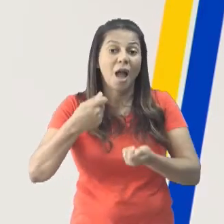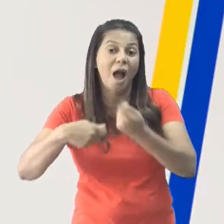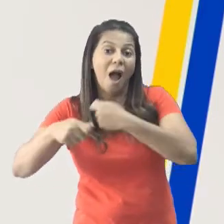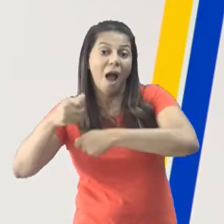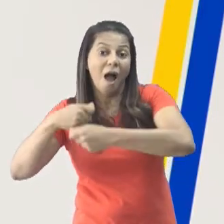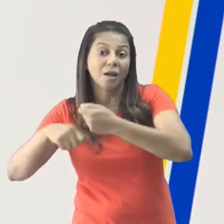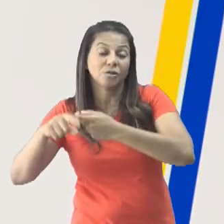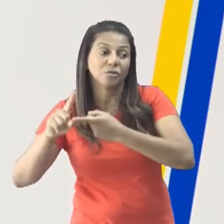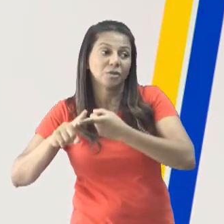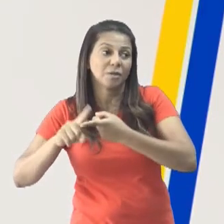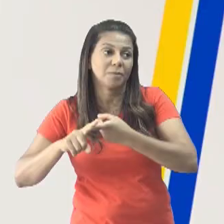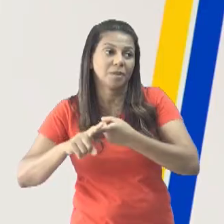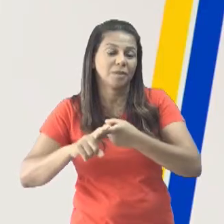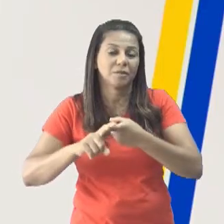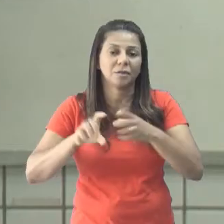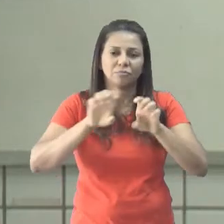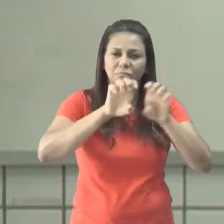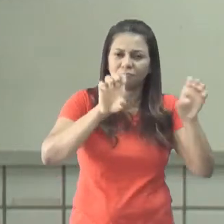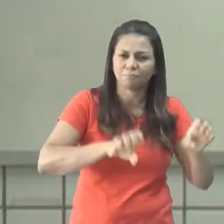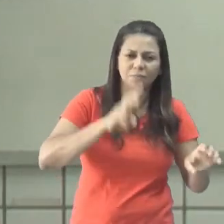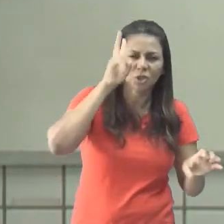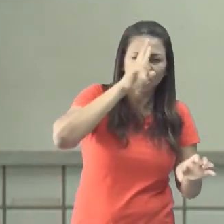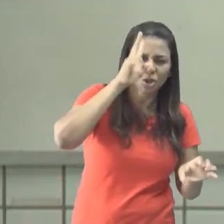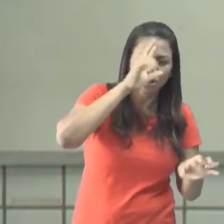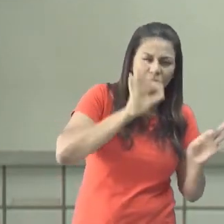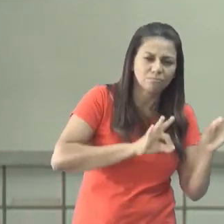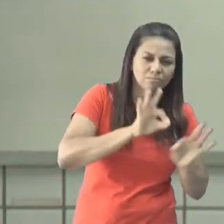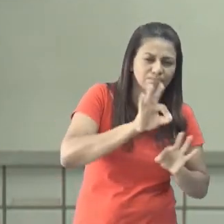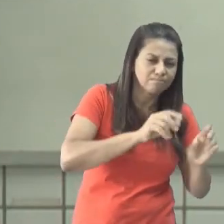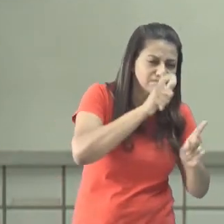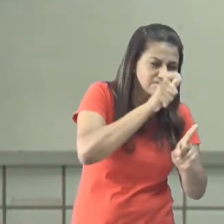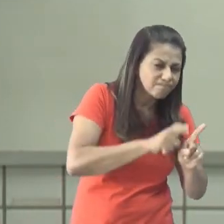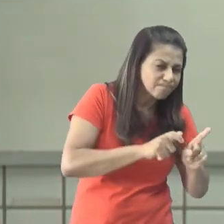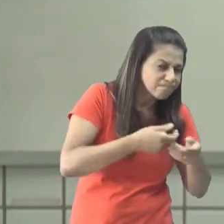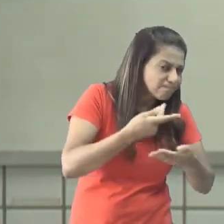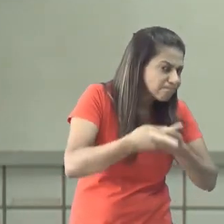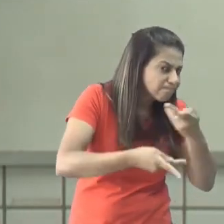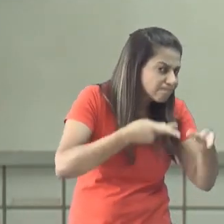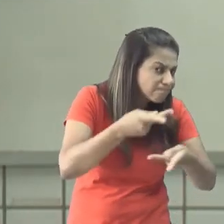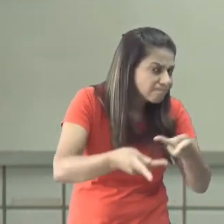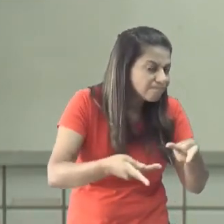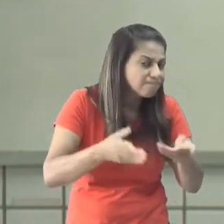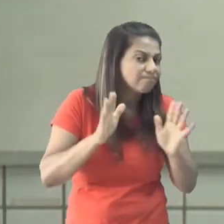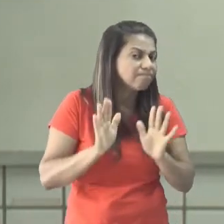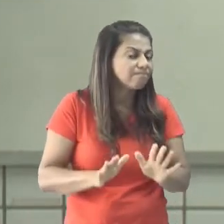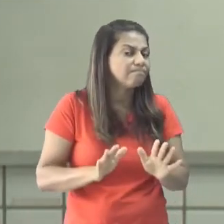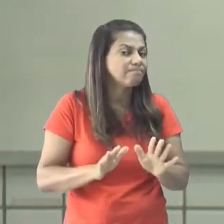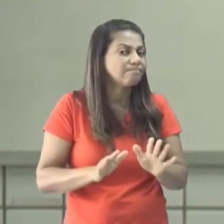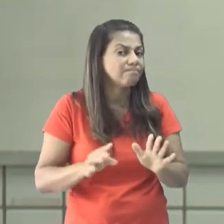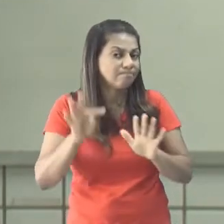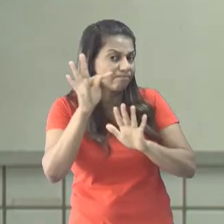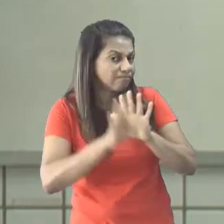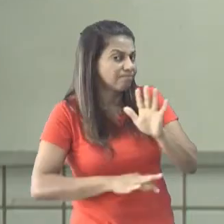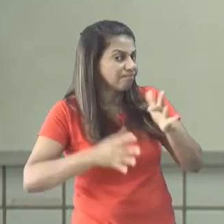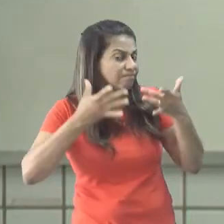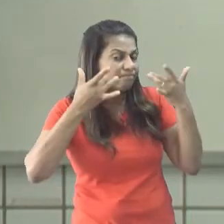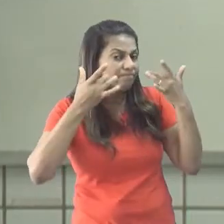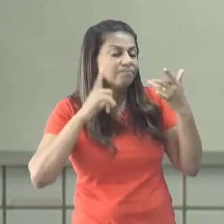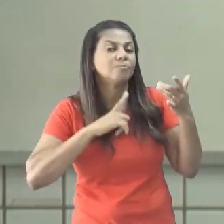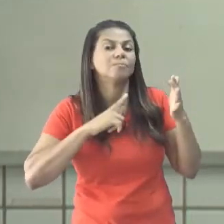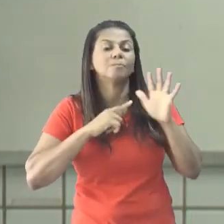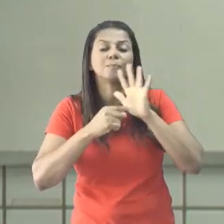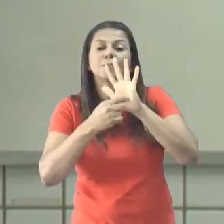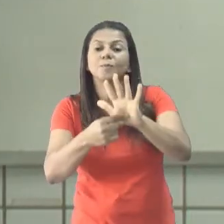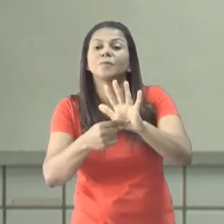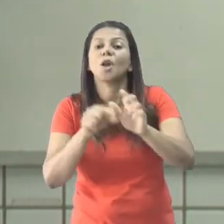daquela estrutura da história que os personagens vão contando ao longo do texto, no texto dramático aparece qual